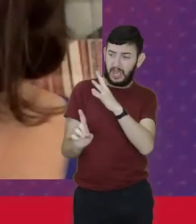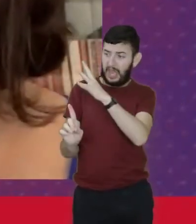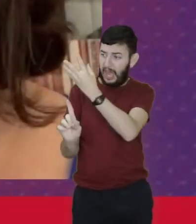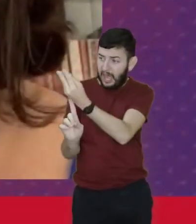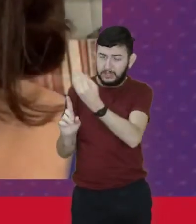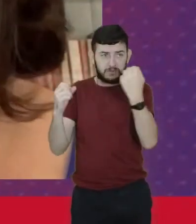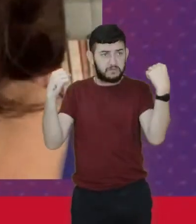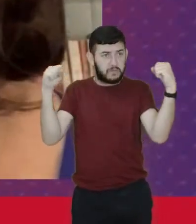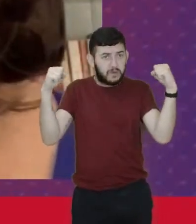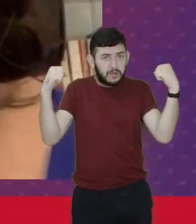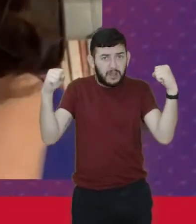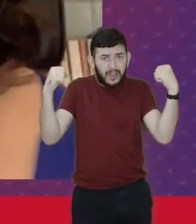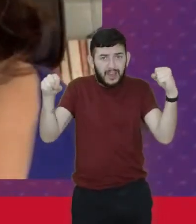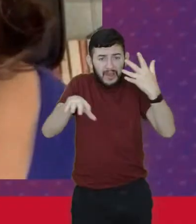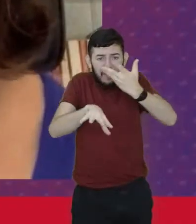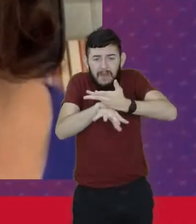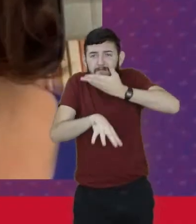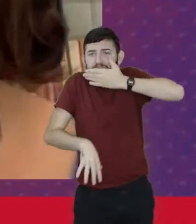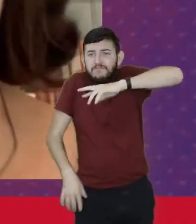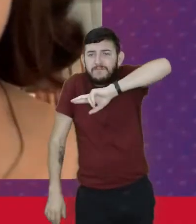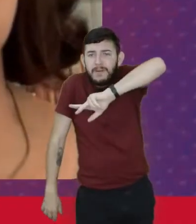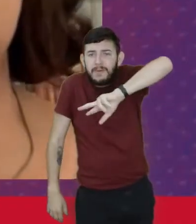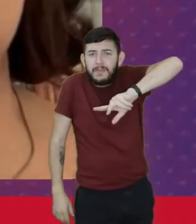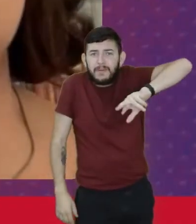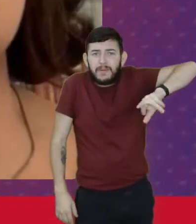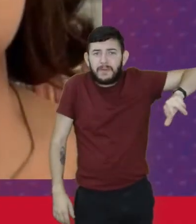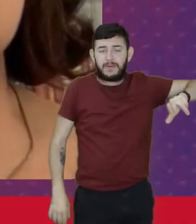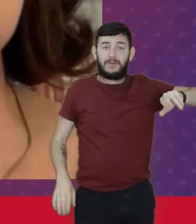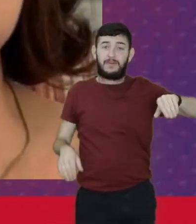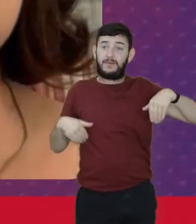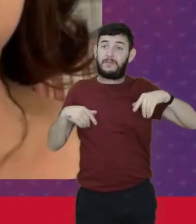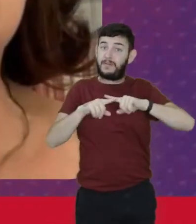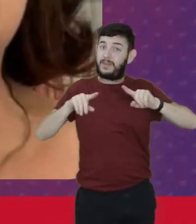acesso ao conhecimento, mas de reflexão sobre ele também.